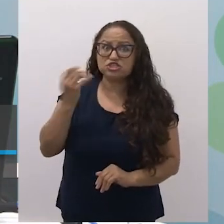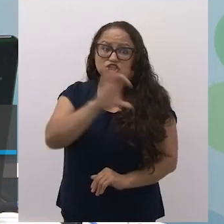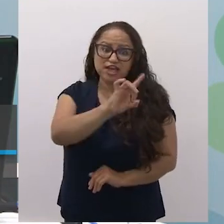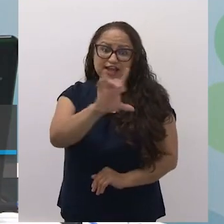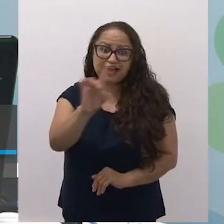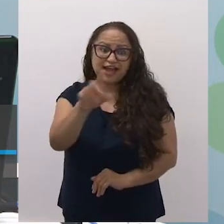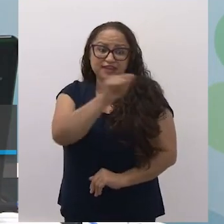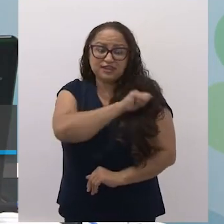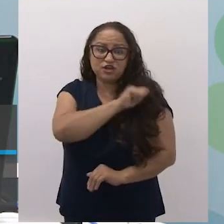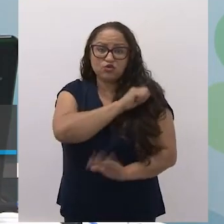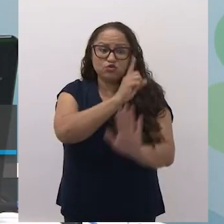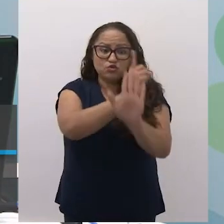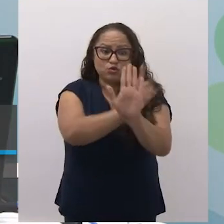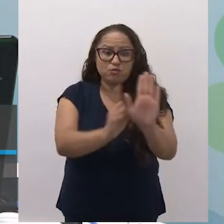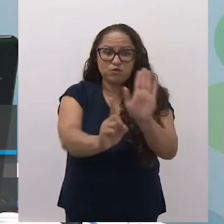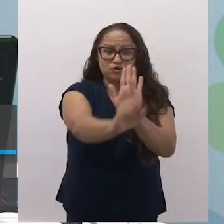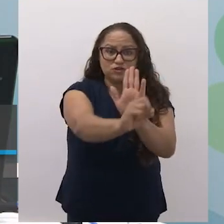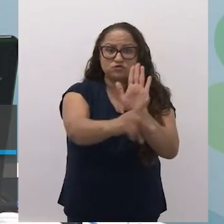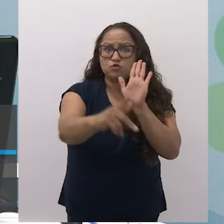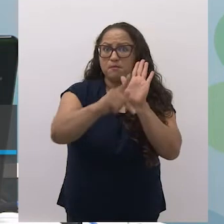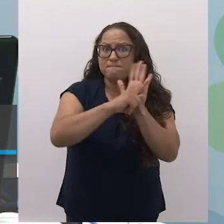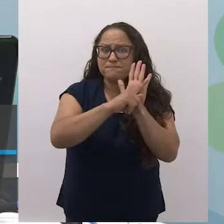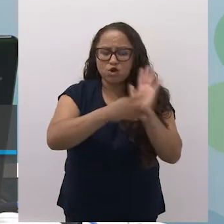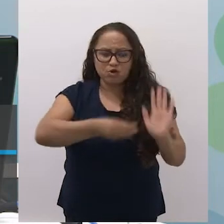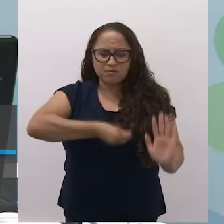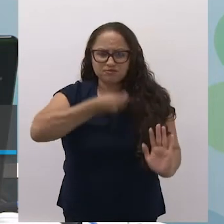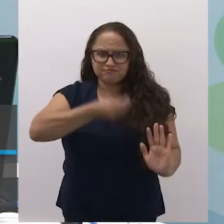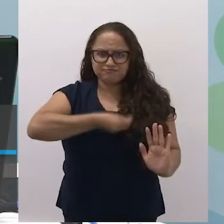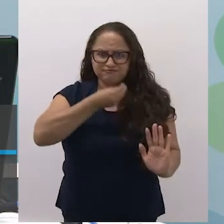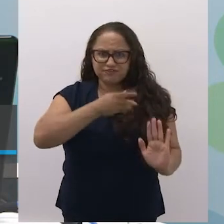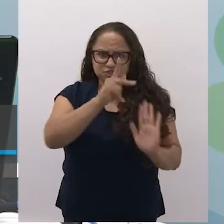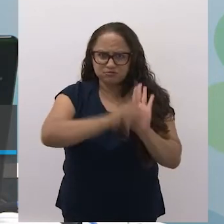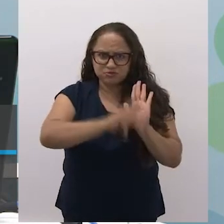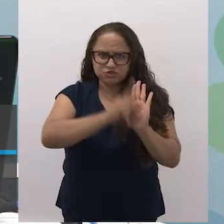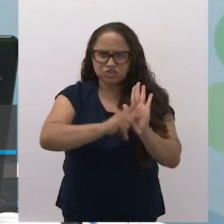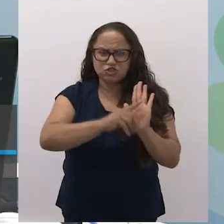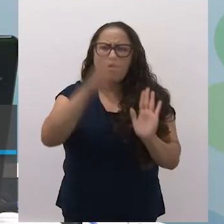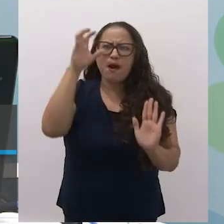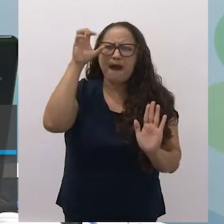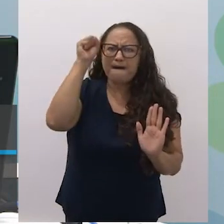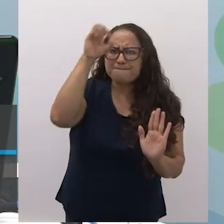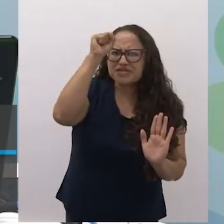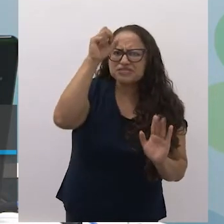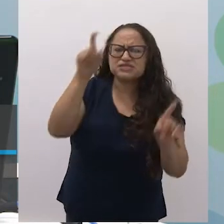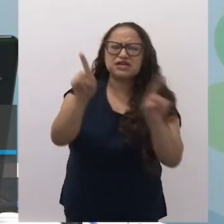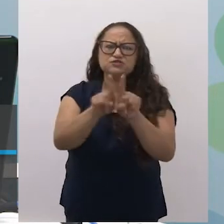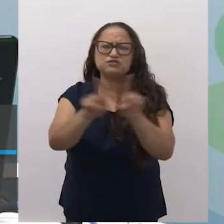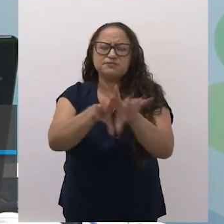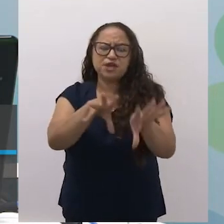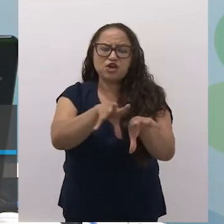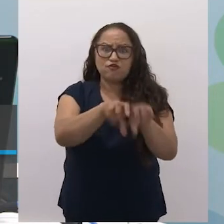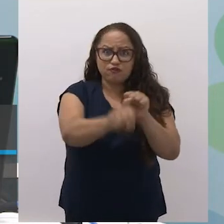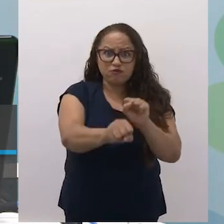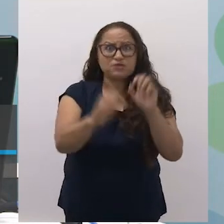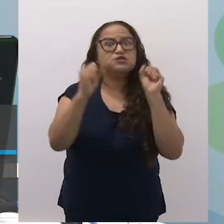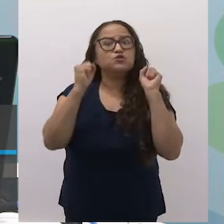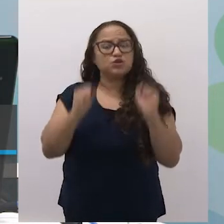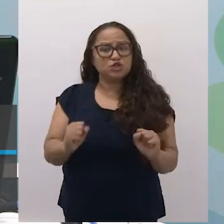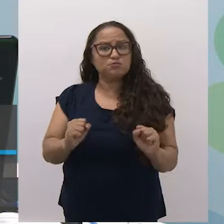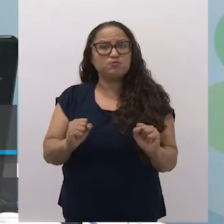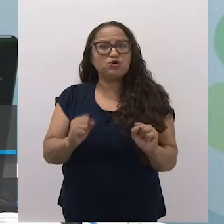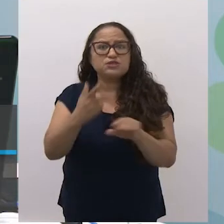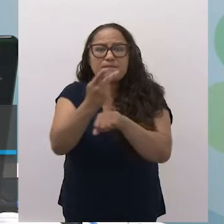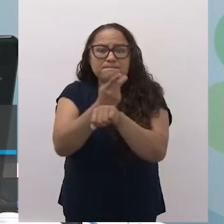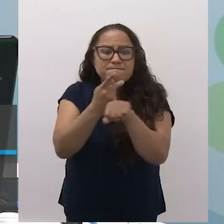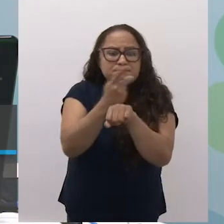próprio projeto de vida, do próprio aprendizado, que eles tenham assim uma formação que permita-os ir em